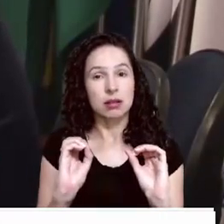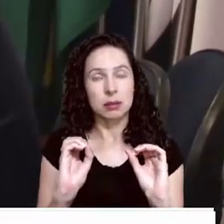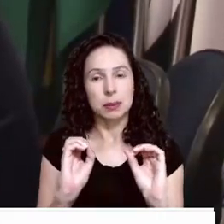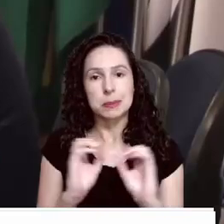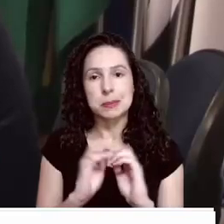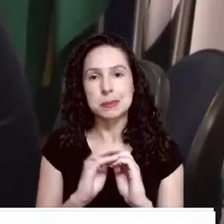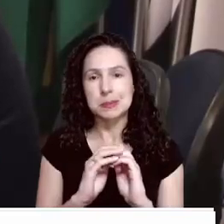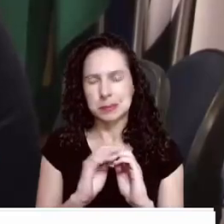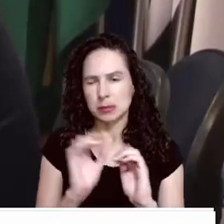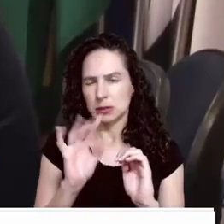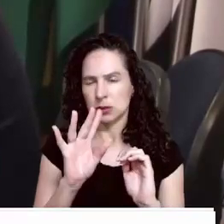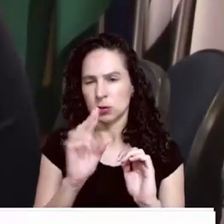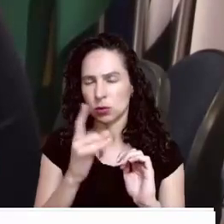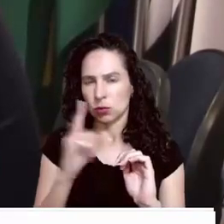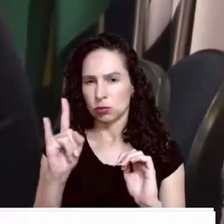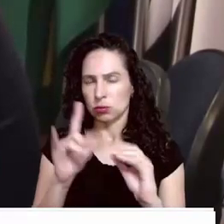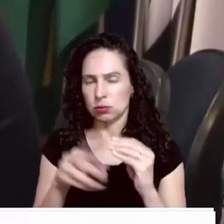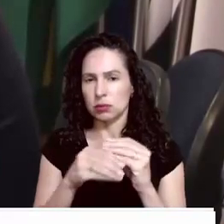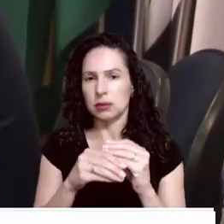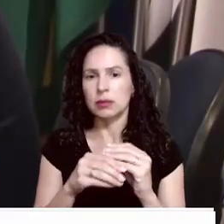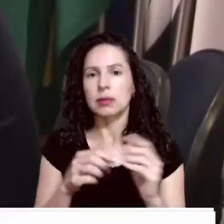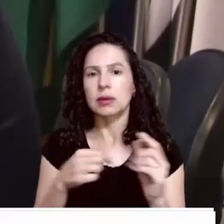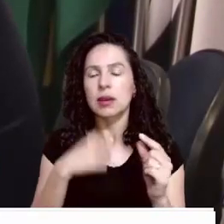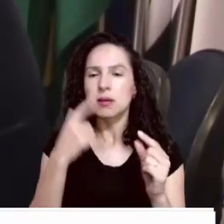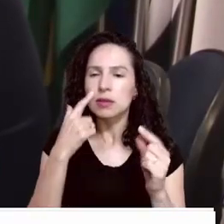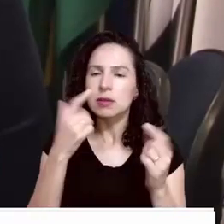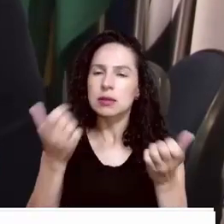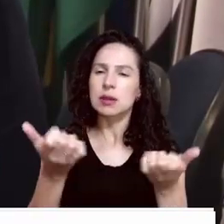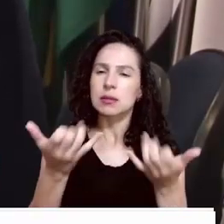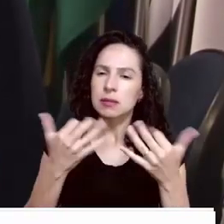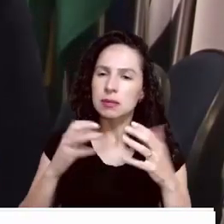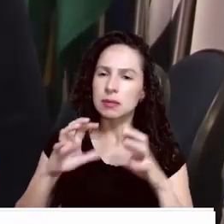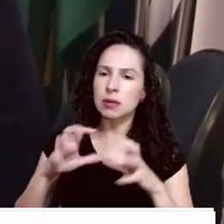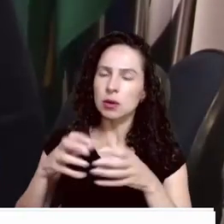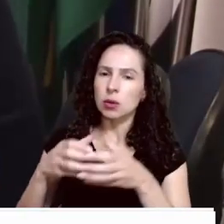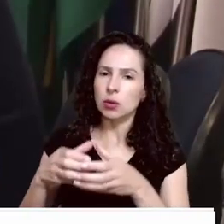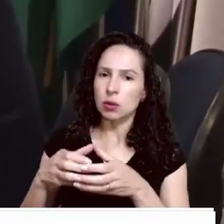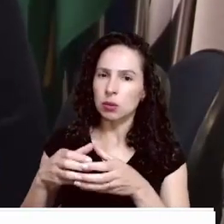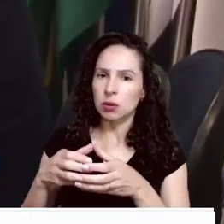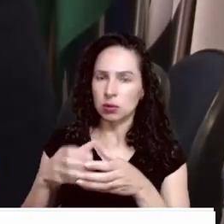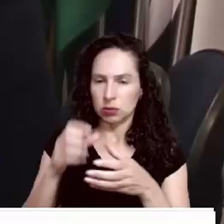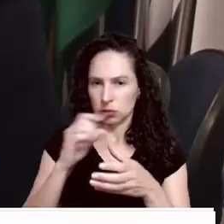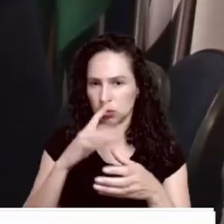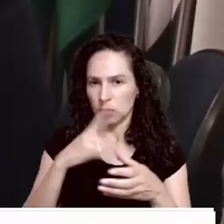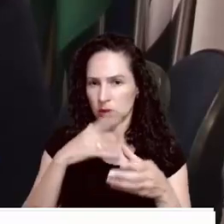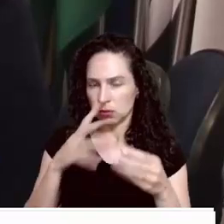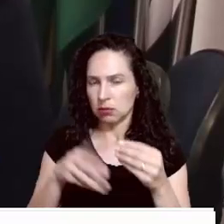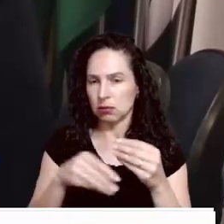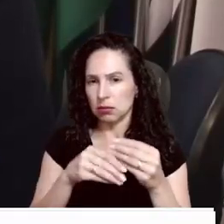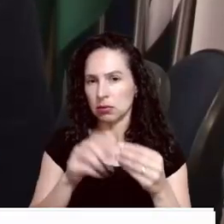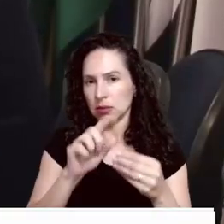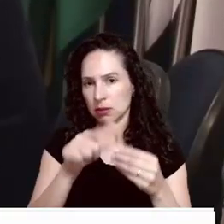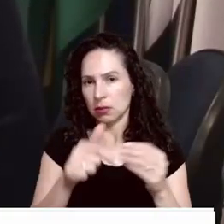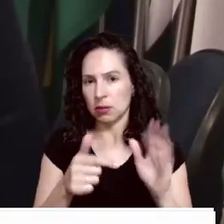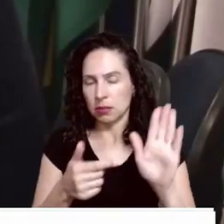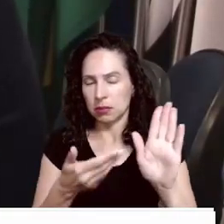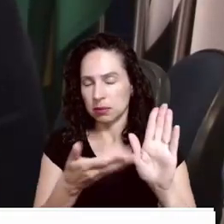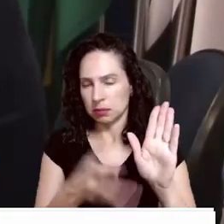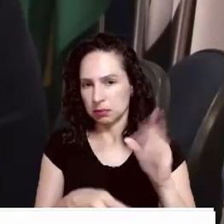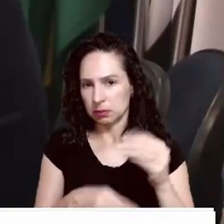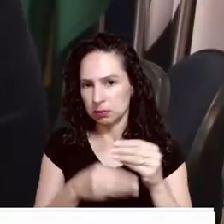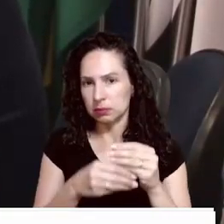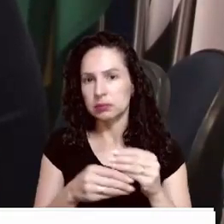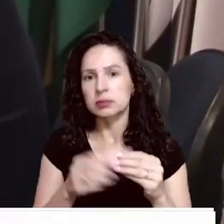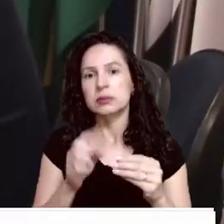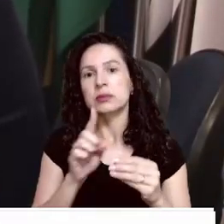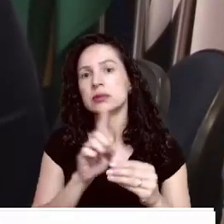deixa só complementar. Eu ouvi vocês falar na comissão, deixa só falar, depois eu passo a palavra para Vossa Excelência. Não está